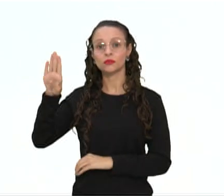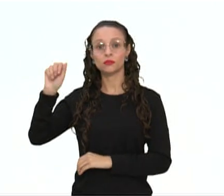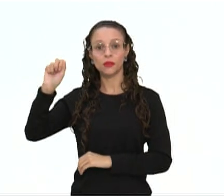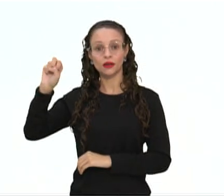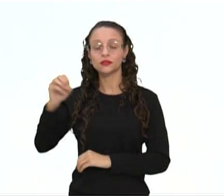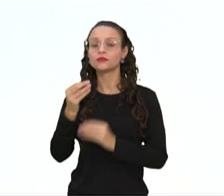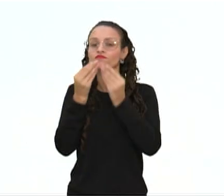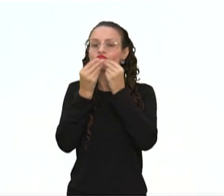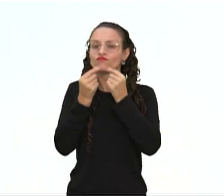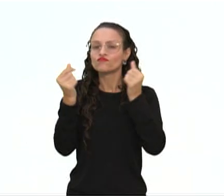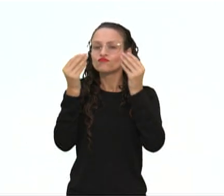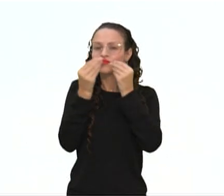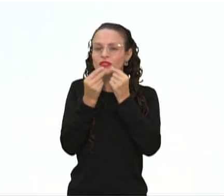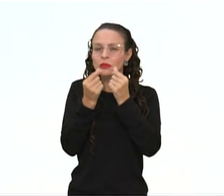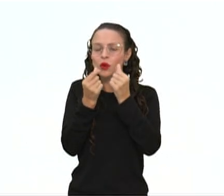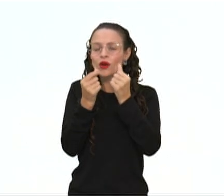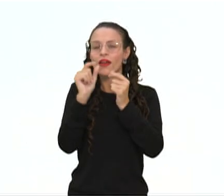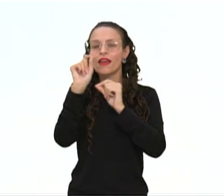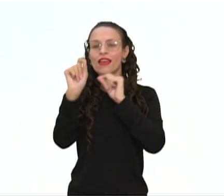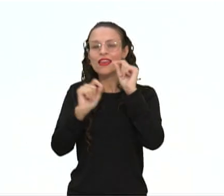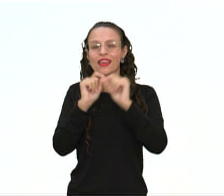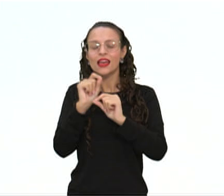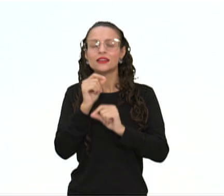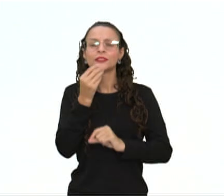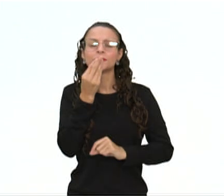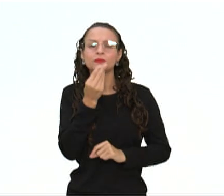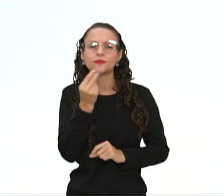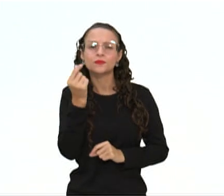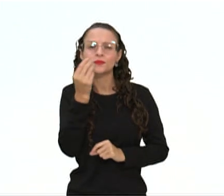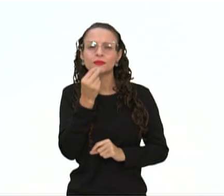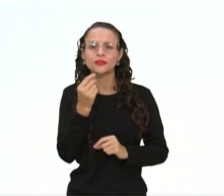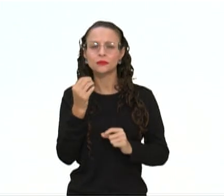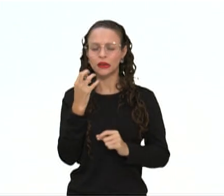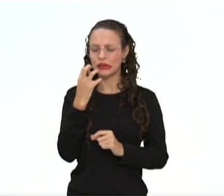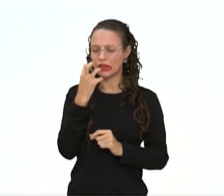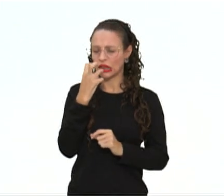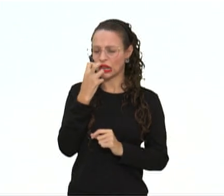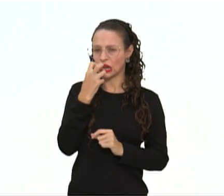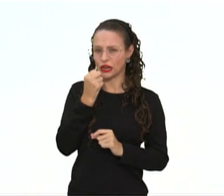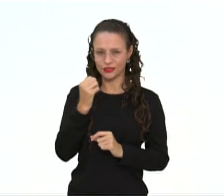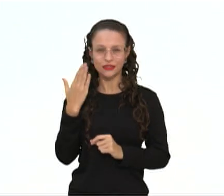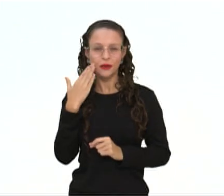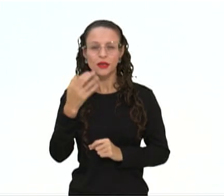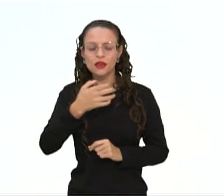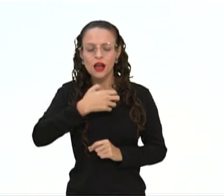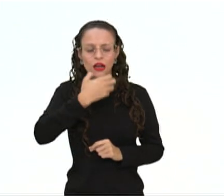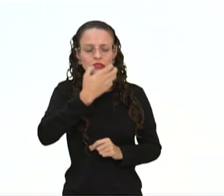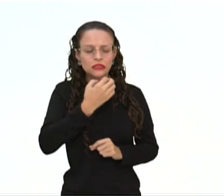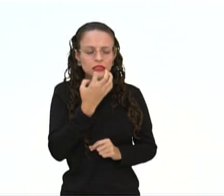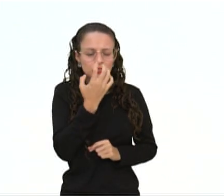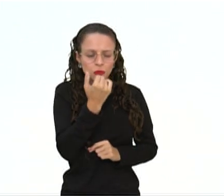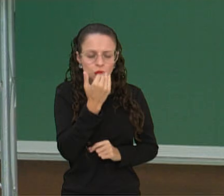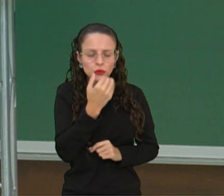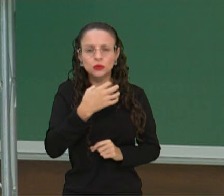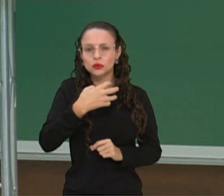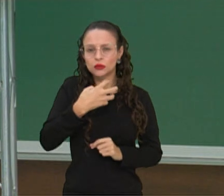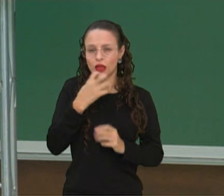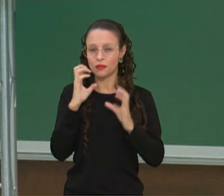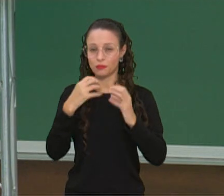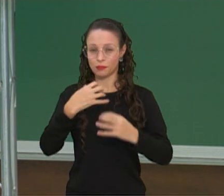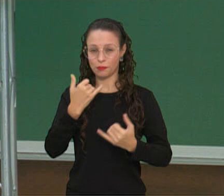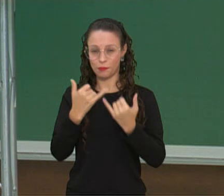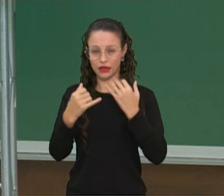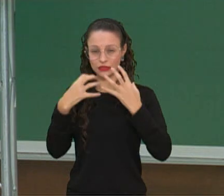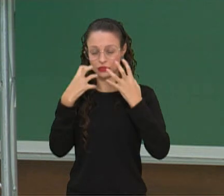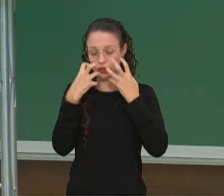um sabor adstringente. É aquele sabor que amarra a boca quando você come uma fruta que ainda não está bem madura e dá aquela